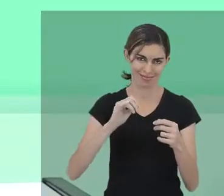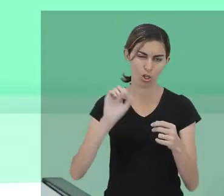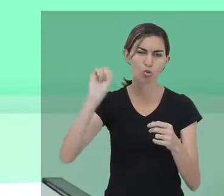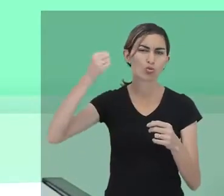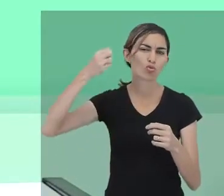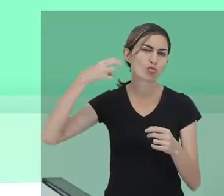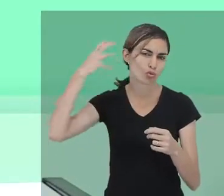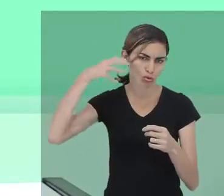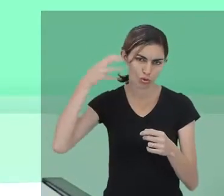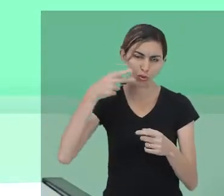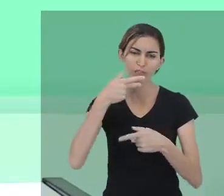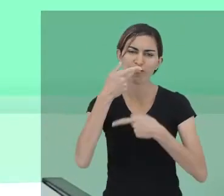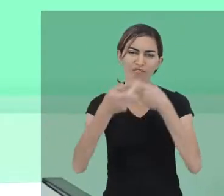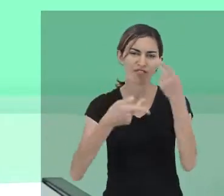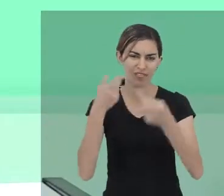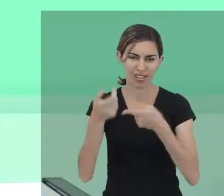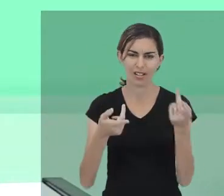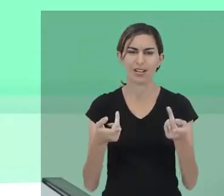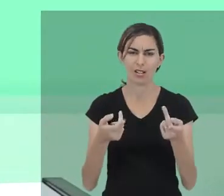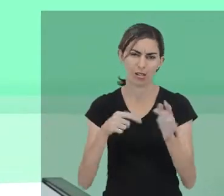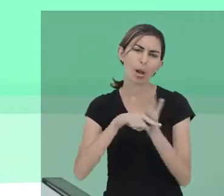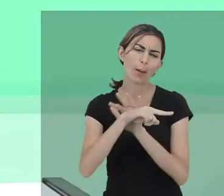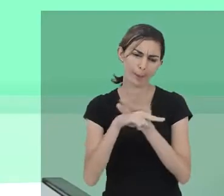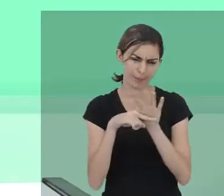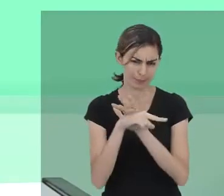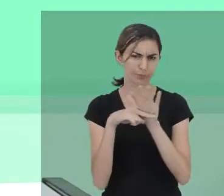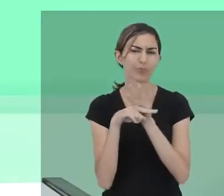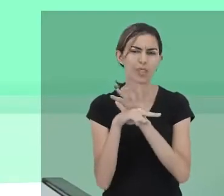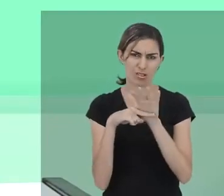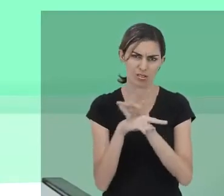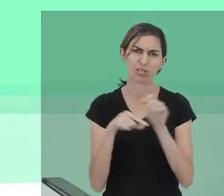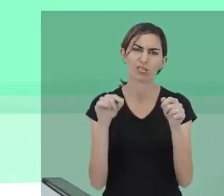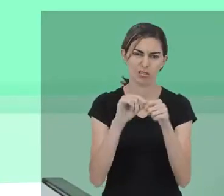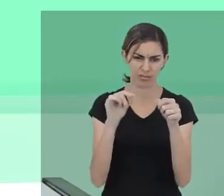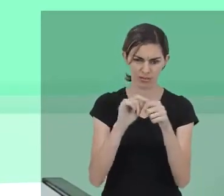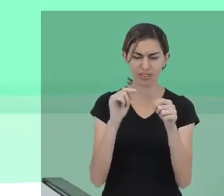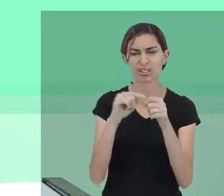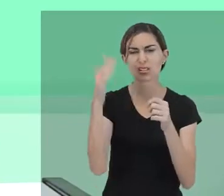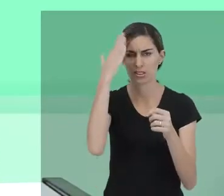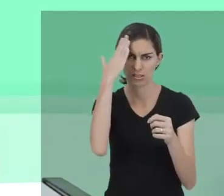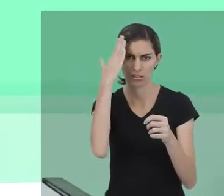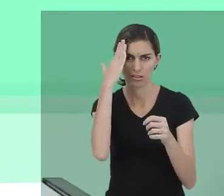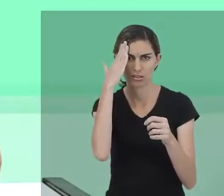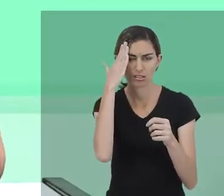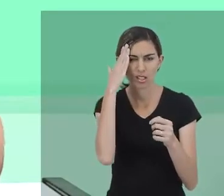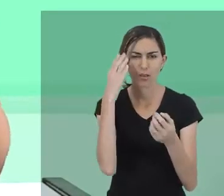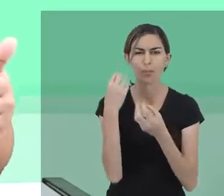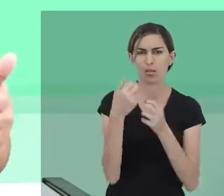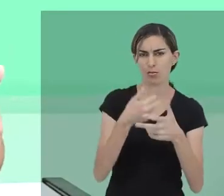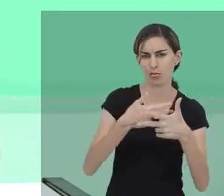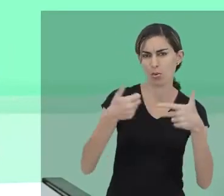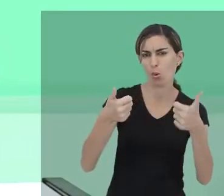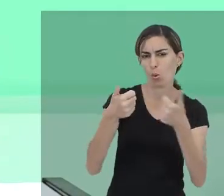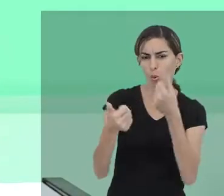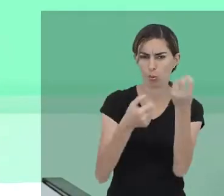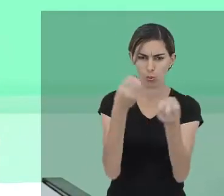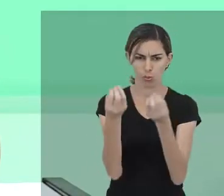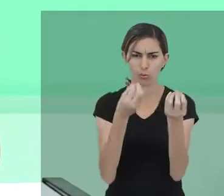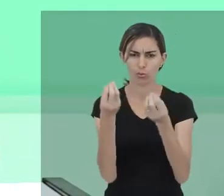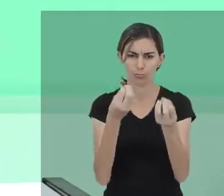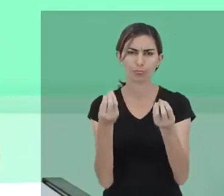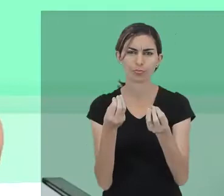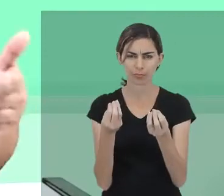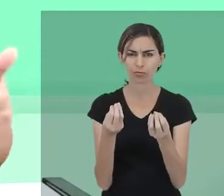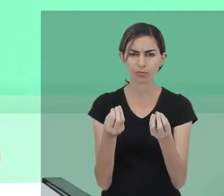benchmarking, né? Benchmarking. Essa é uma pesquisa que é feita para saber a qualidade